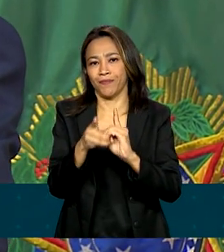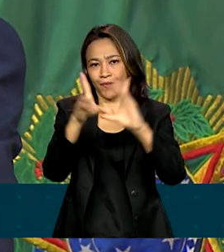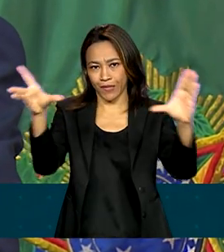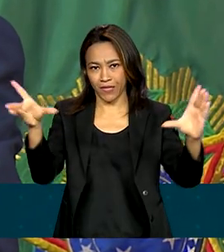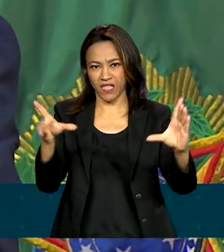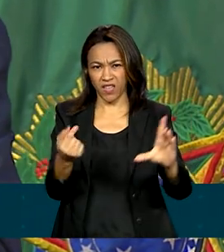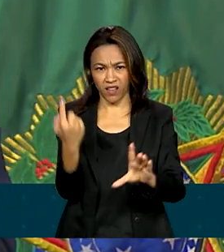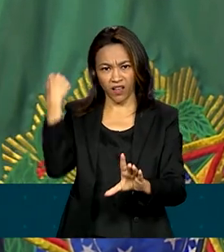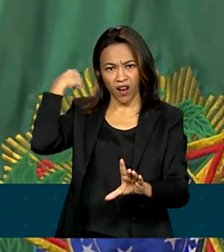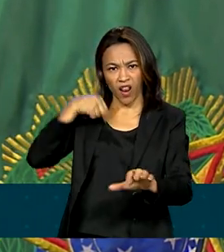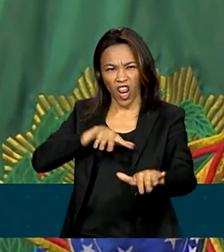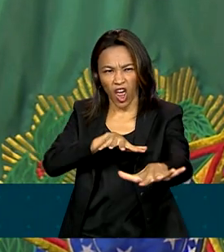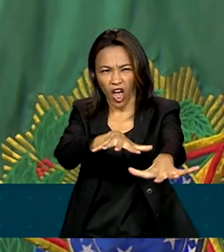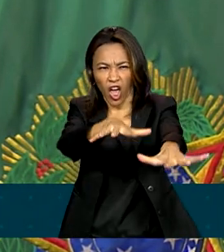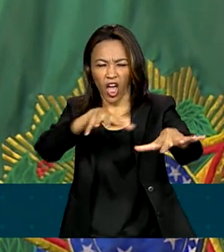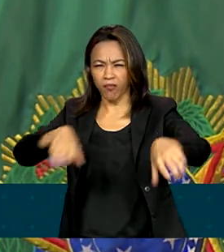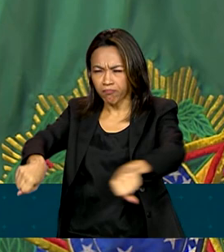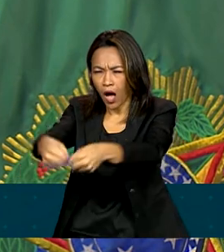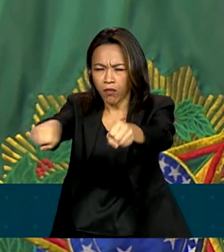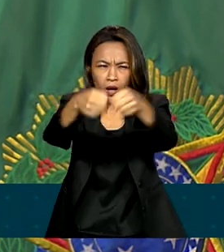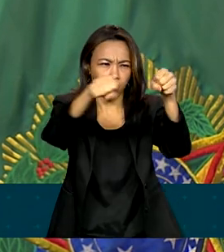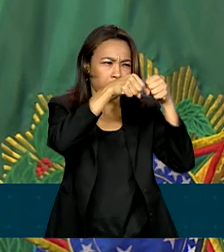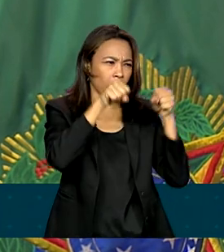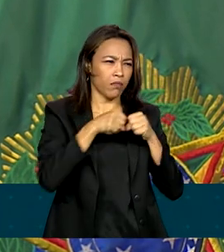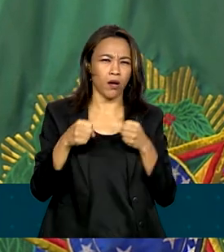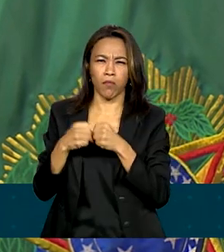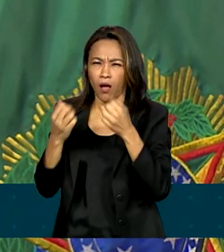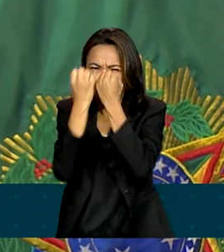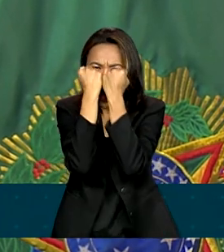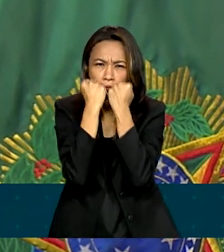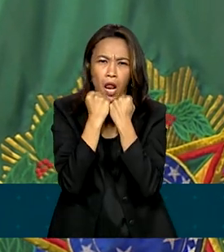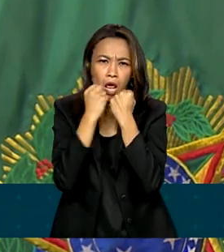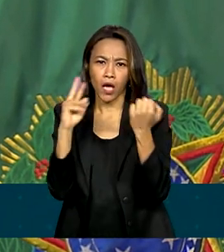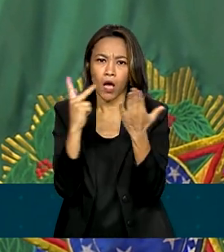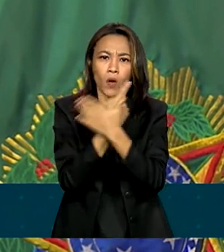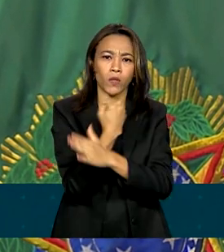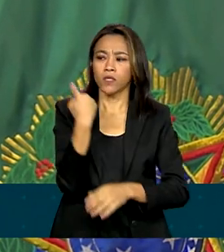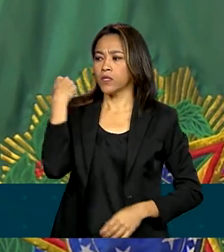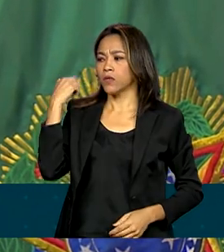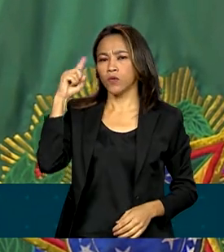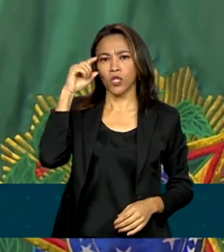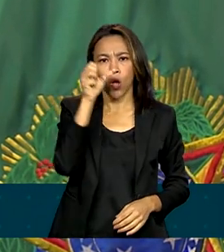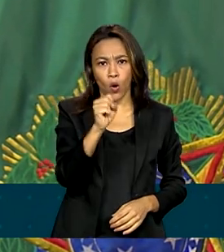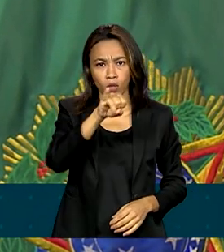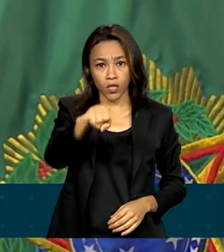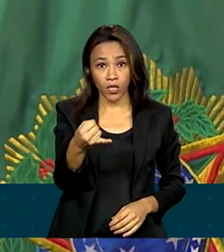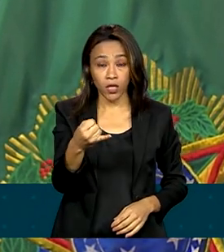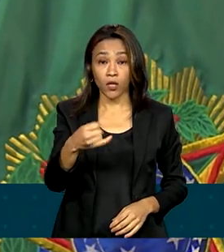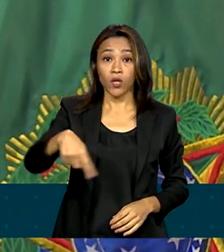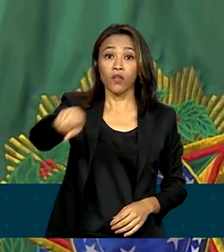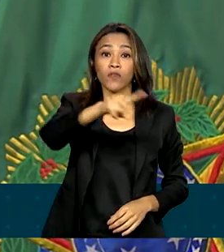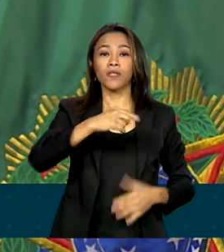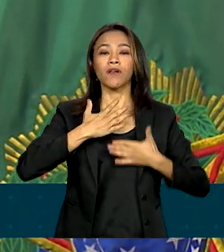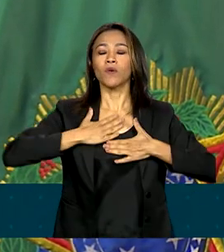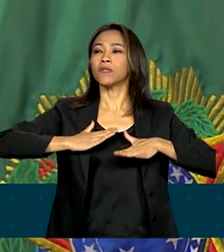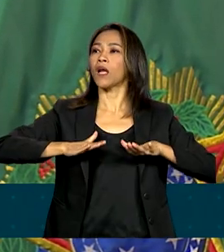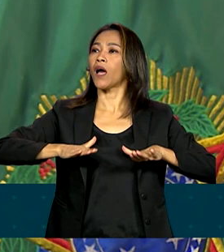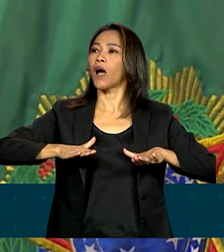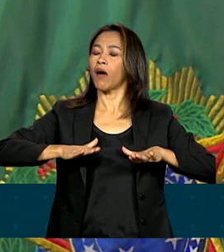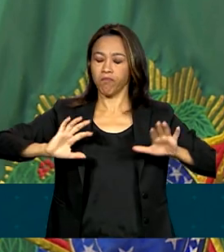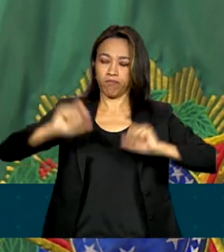aquela manifestação, aquela barbárie que foi feita aqui dia 8, quando todo mundo estava muito tranquilo nesse